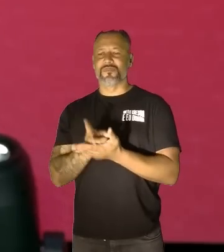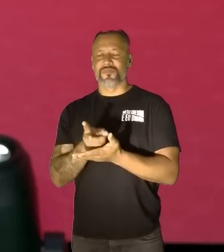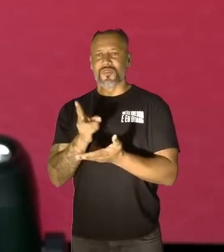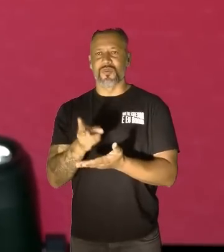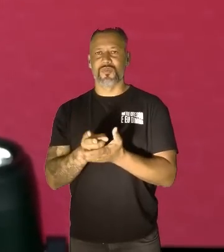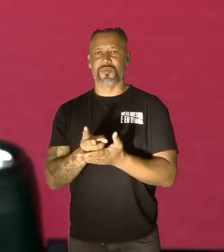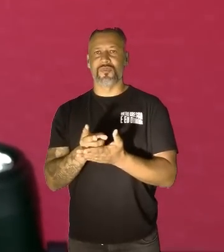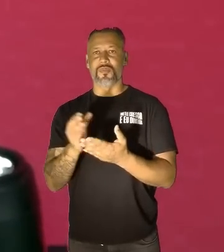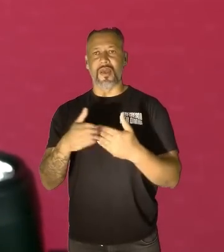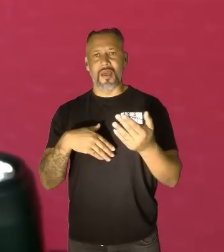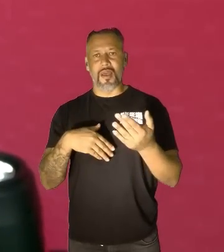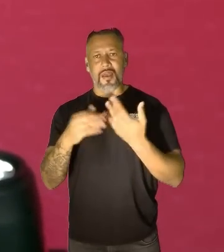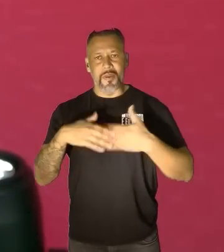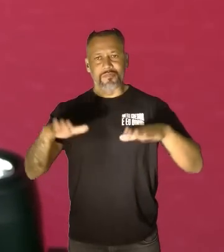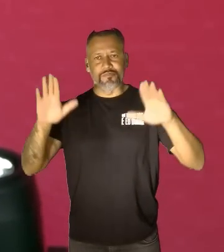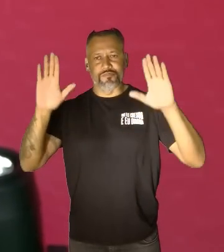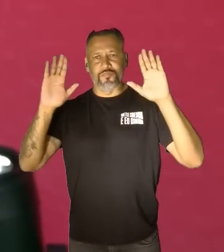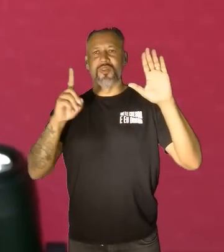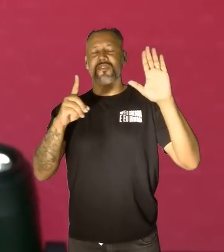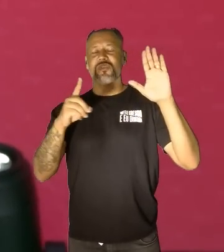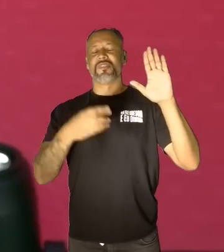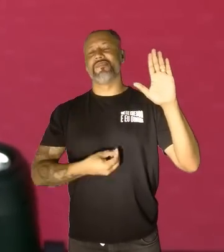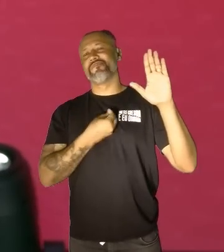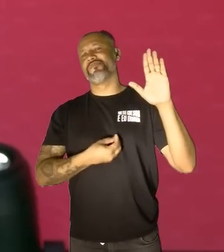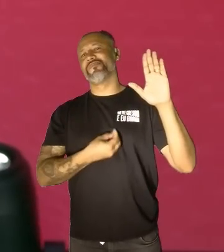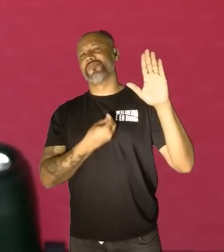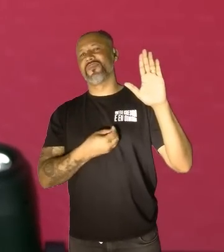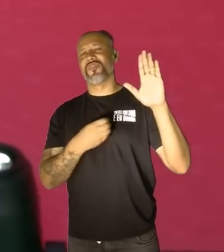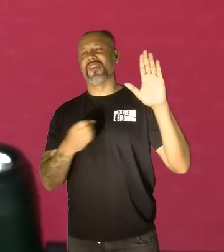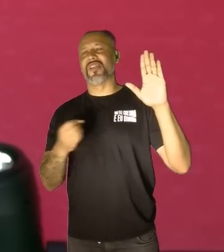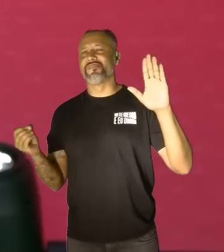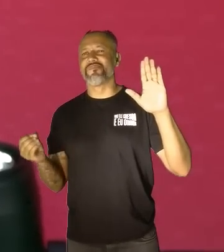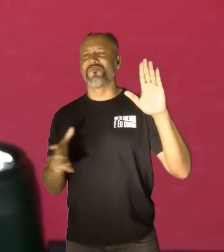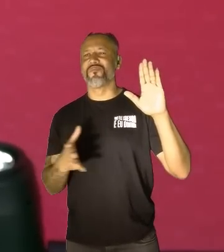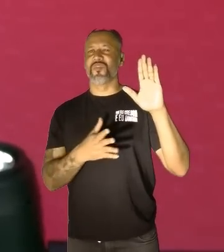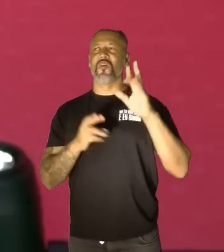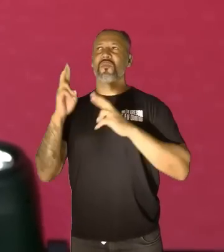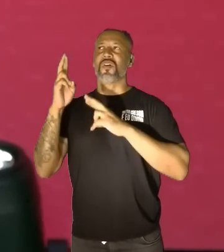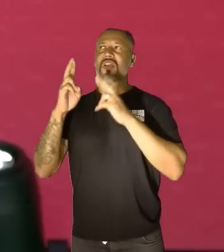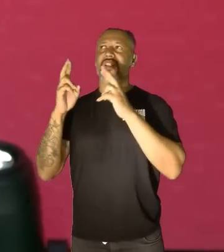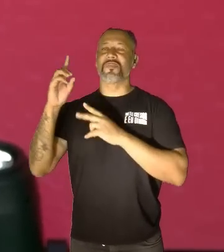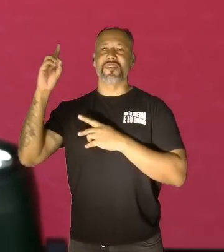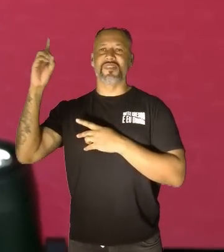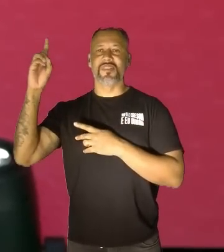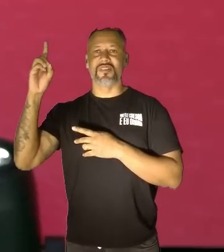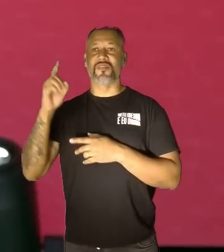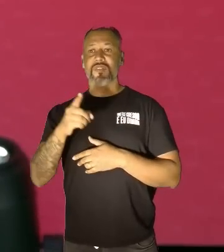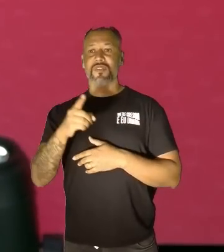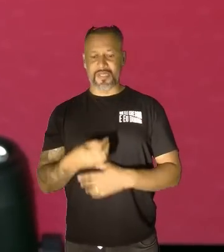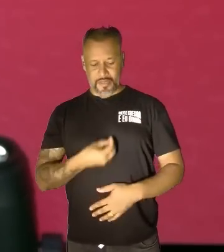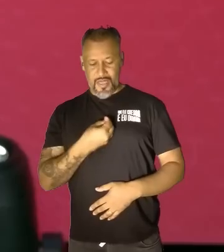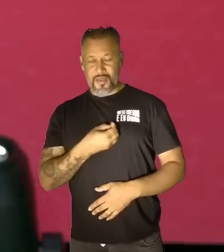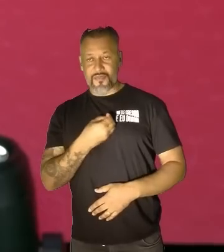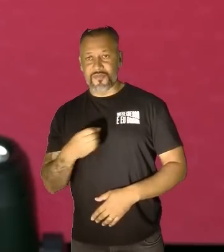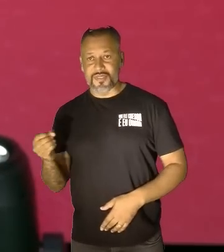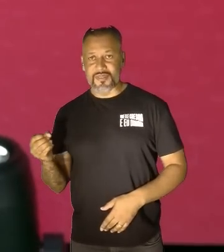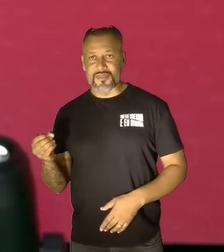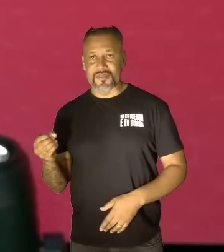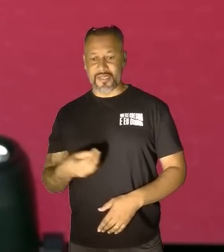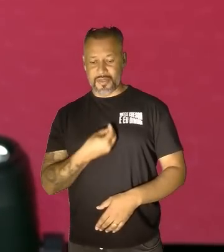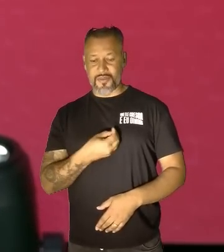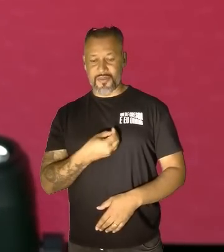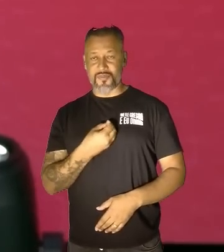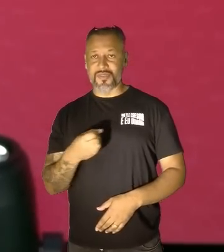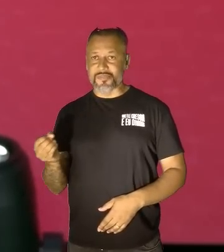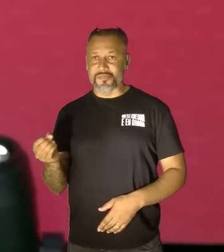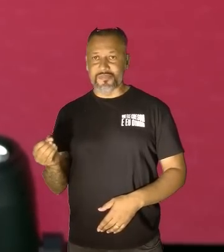as mãos para cá, você vai viver novos relacionamentos, você vai conhecer novas pessoas, você vai cantar novas canções,